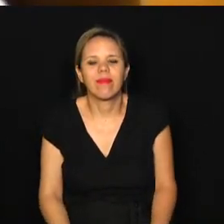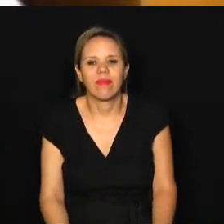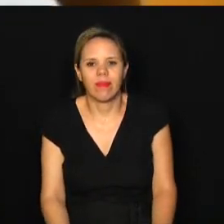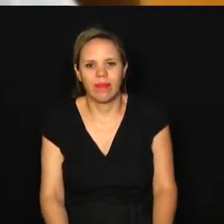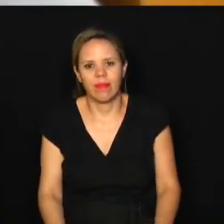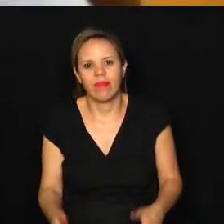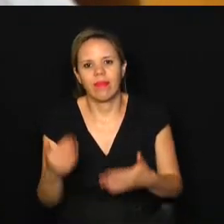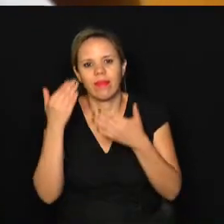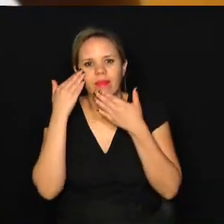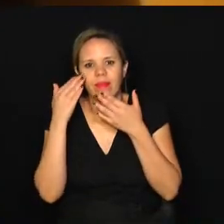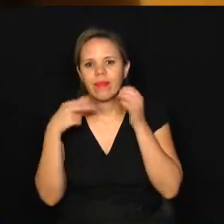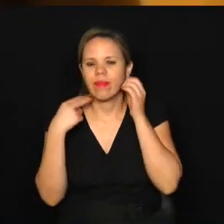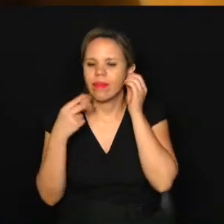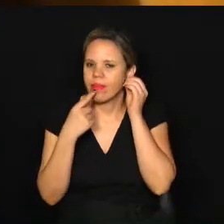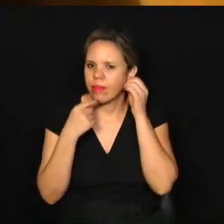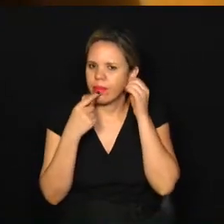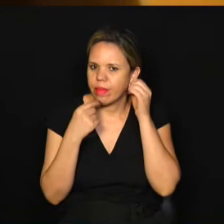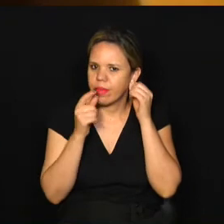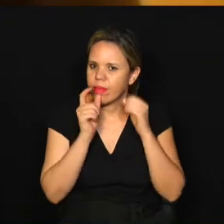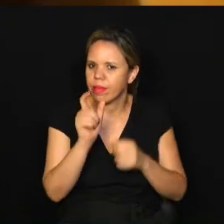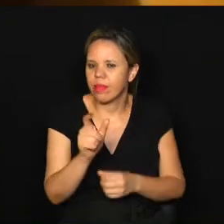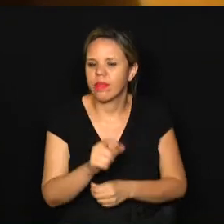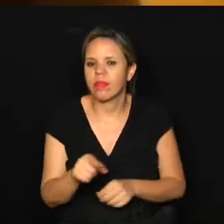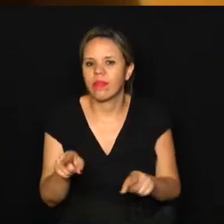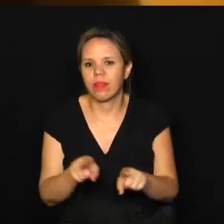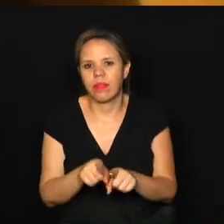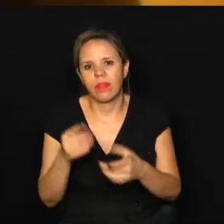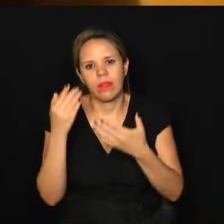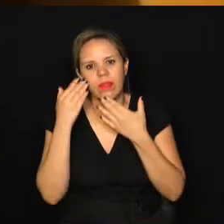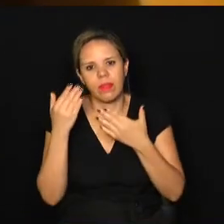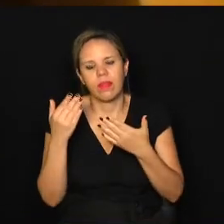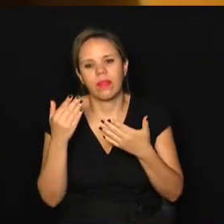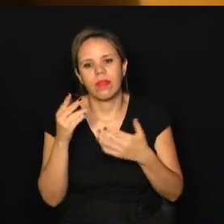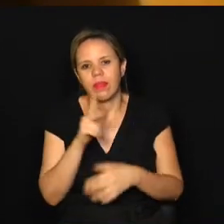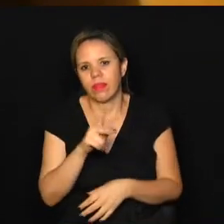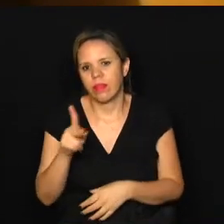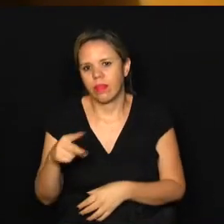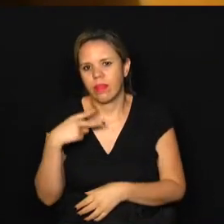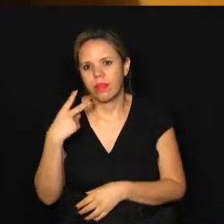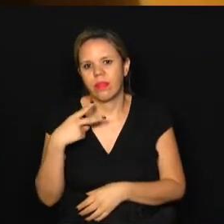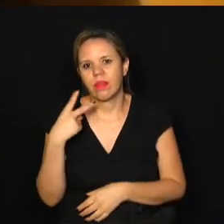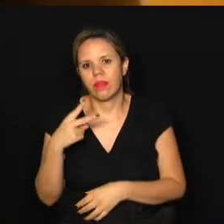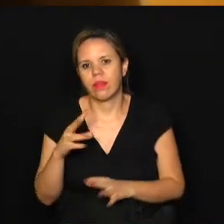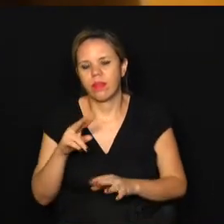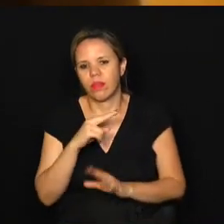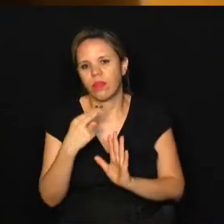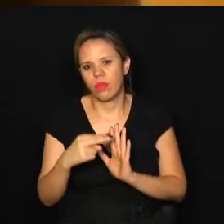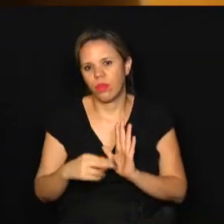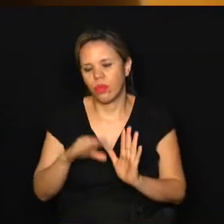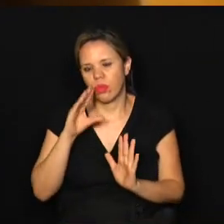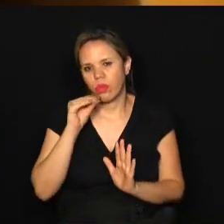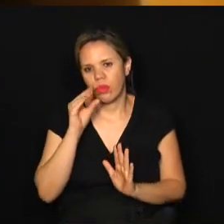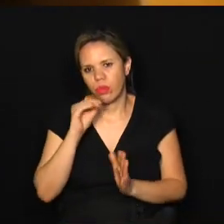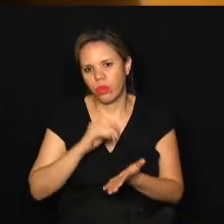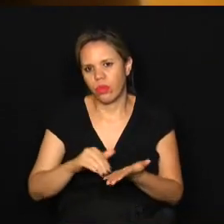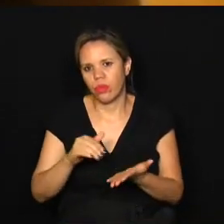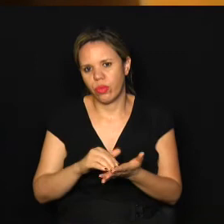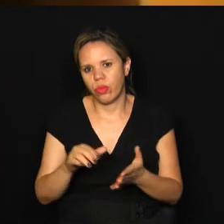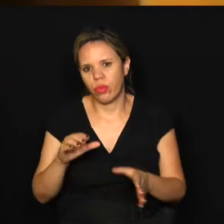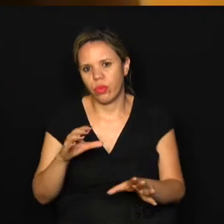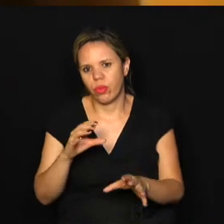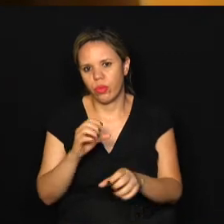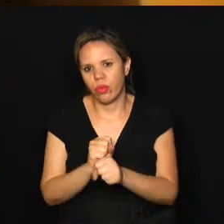Obrigado, vereador Vermelho, pela palavra. Também agradeço aqui ao professor Alberto, em nome de todos os servidores aí da Secretaria de Finanças e os